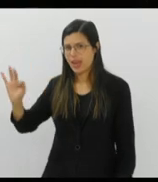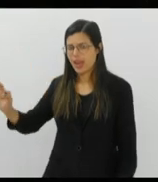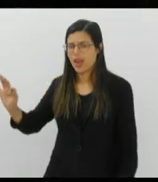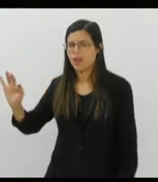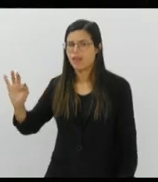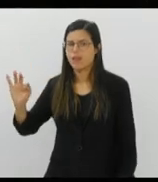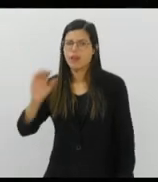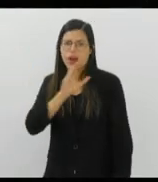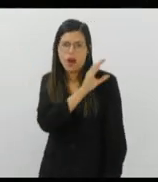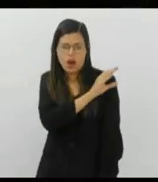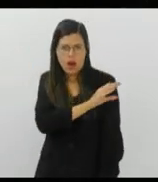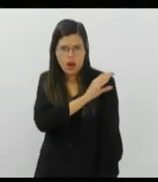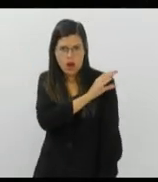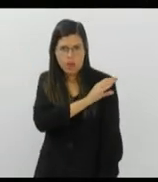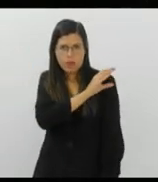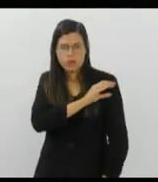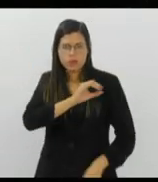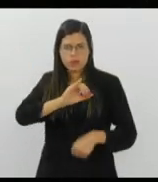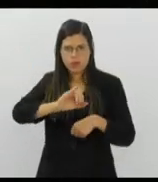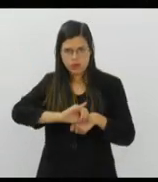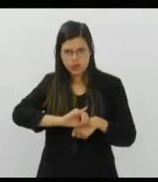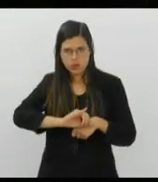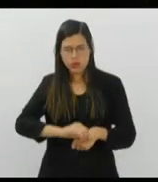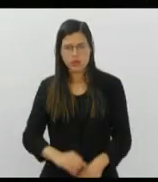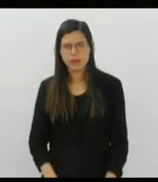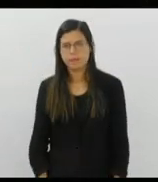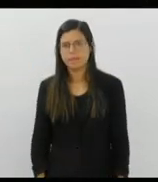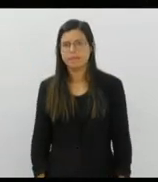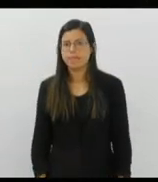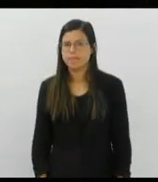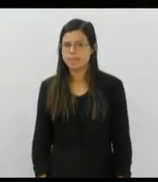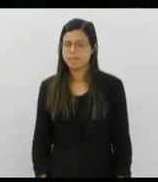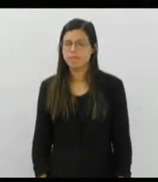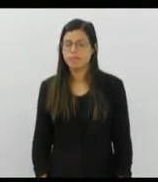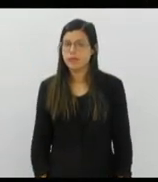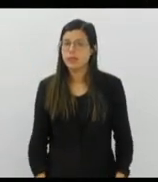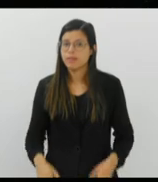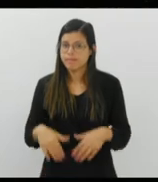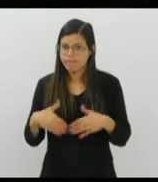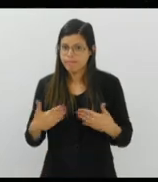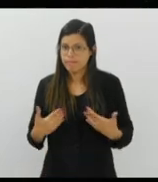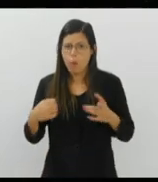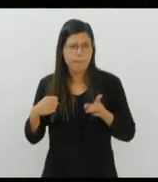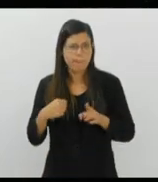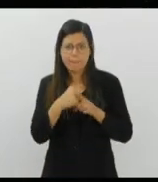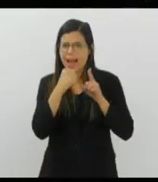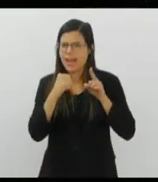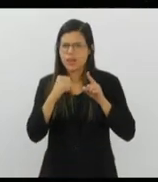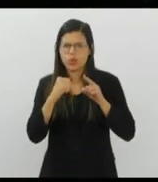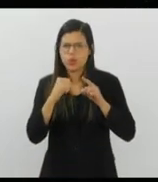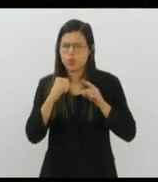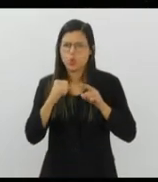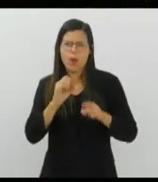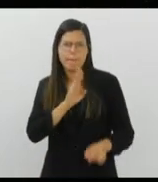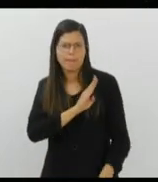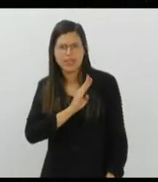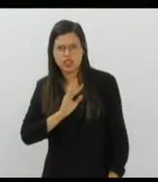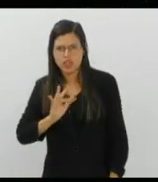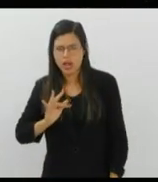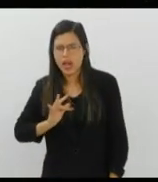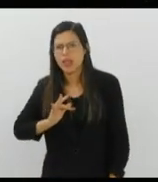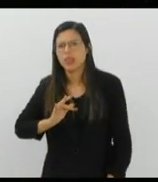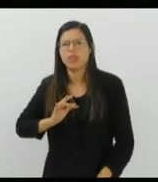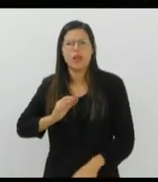dos Goytacazes e Volta Redonda. Então, está atingindo indistintamente a Baixada, a